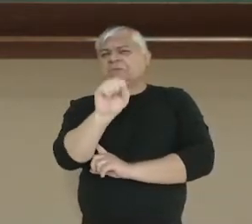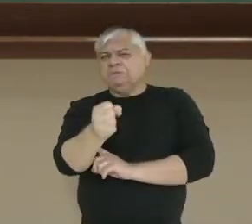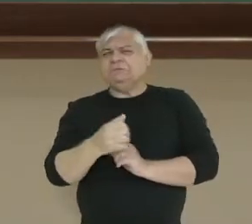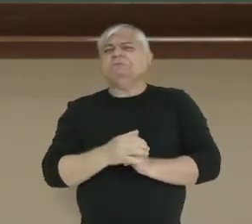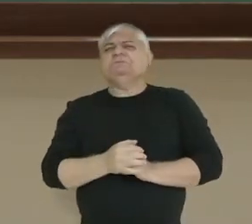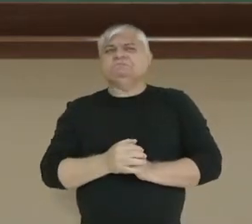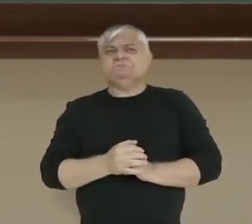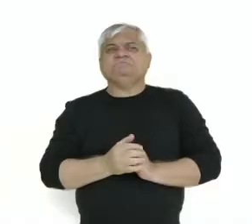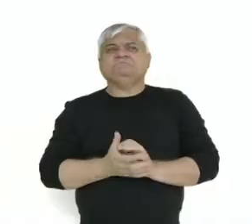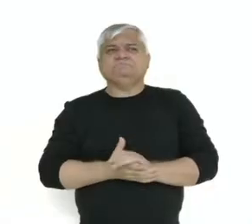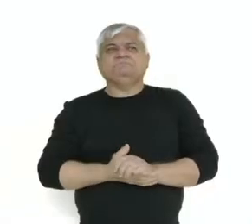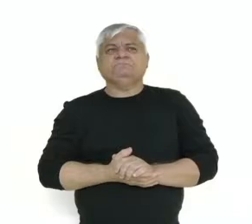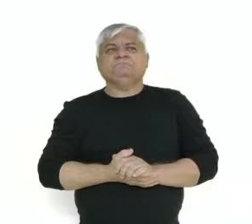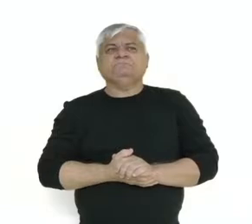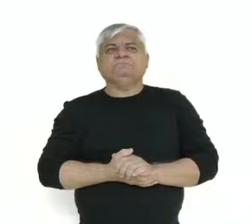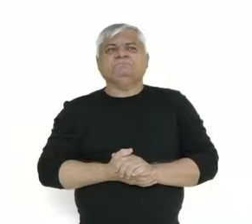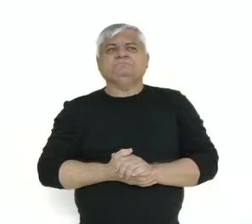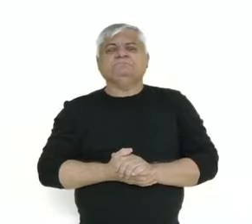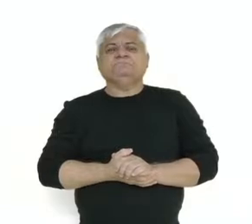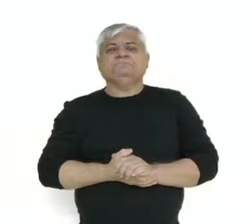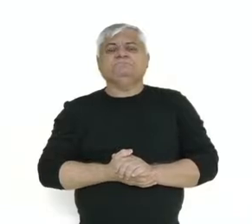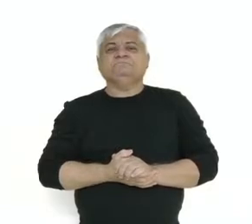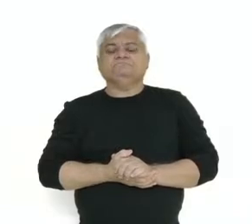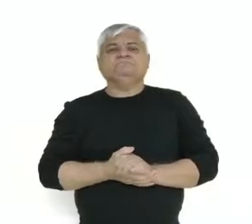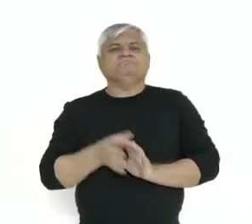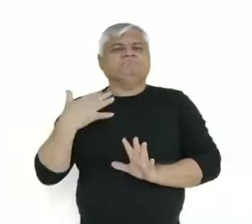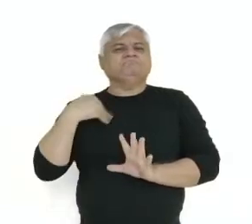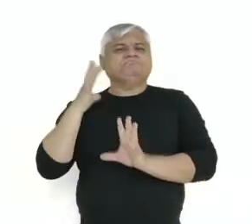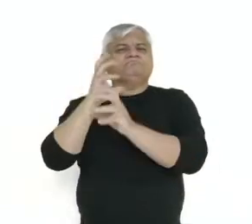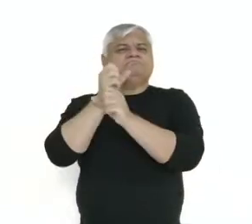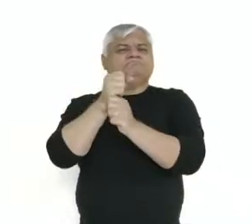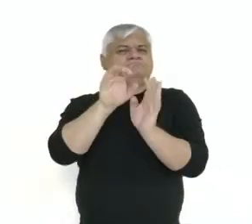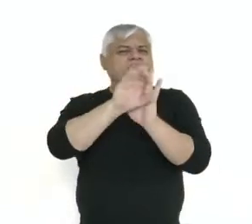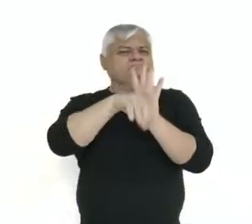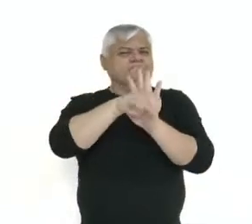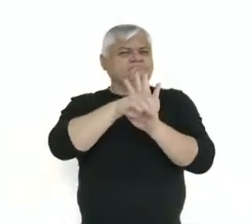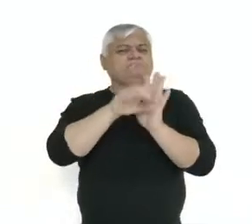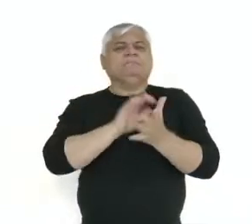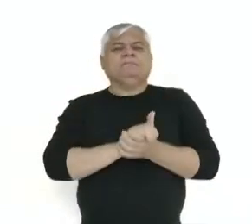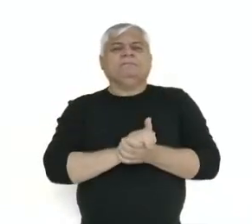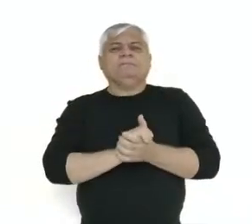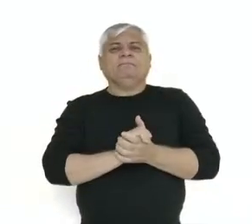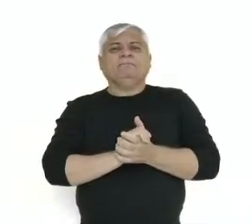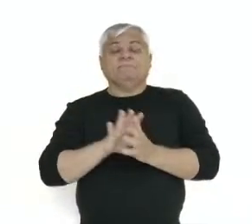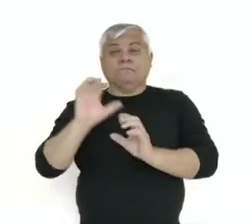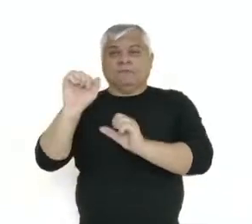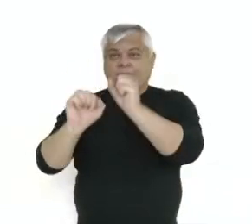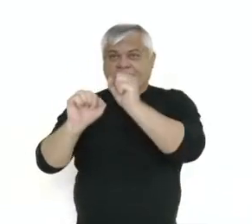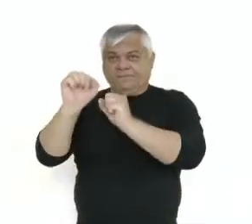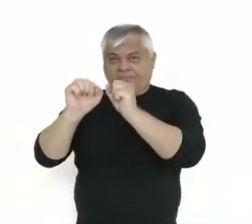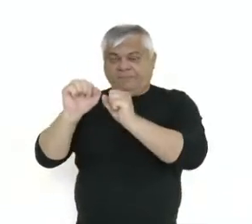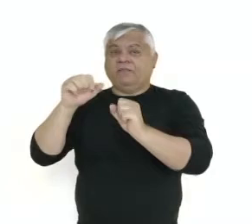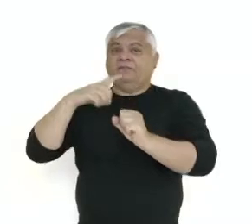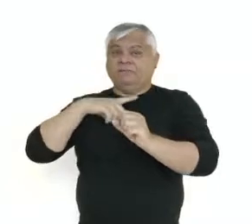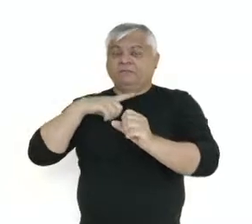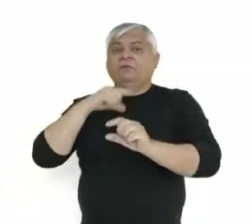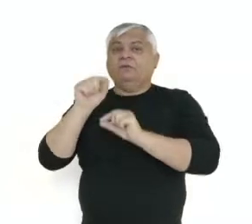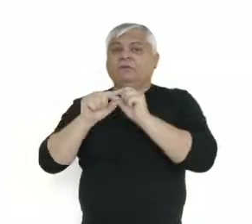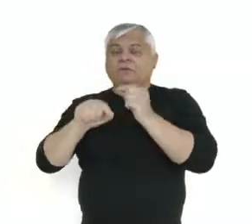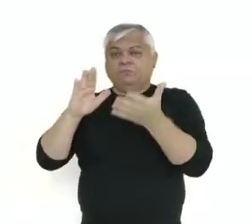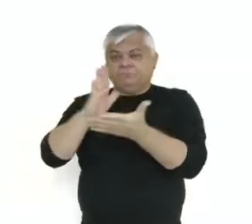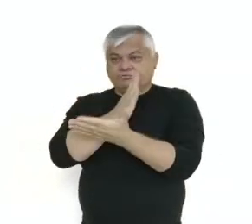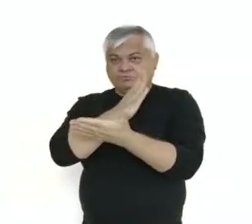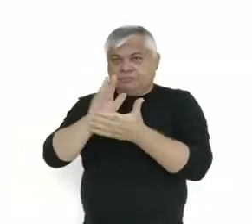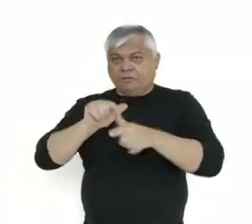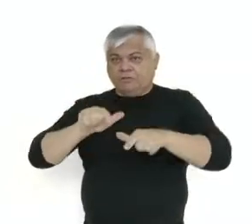1878. Bom, vamos retomar alguns conceitos. A indústria ela tem a sua base na divisão do